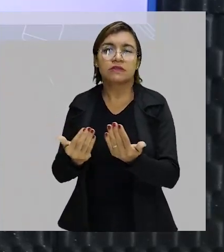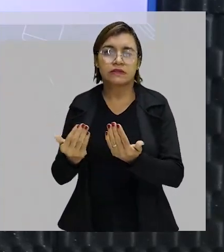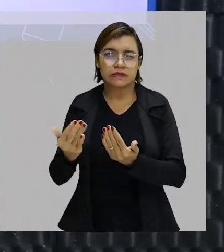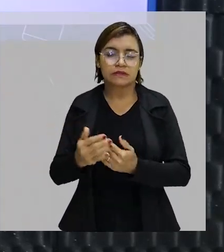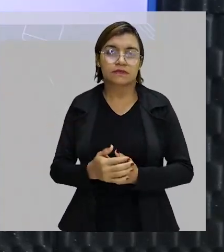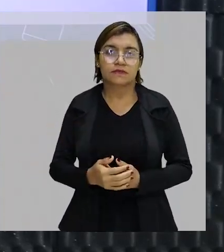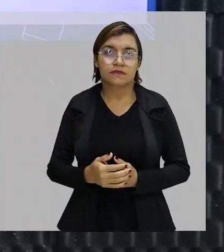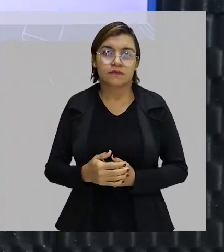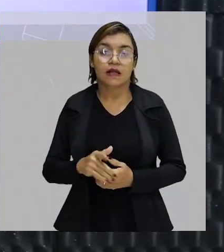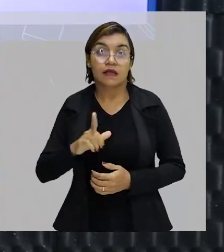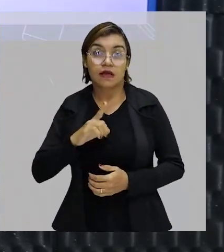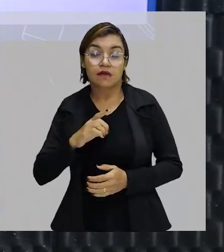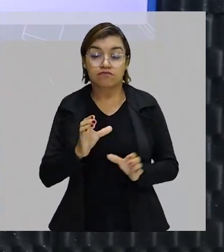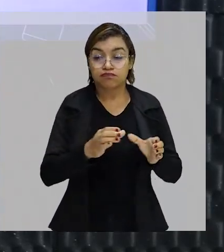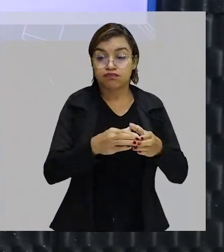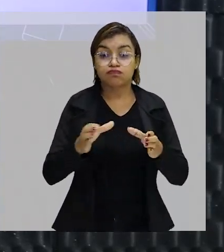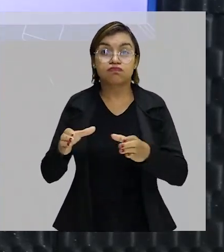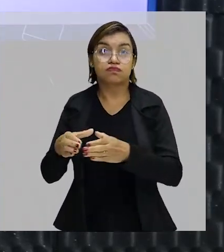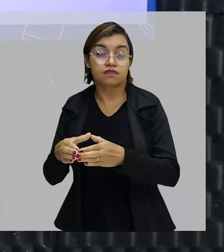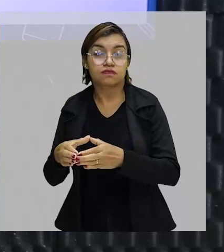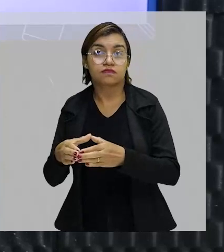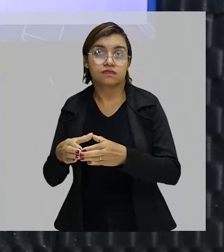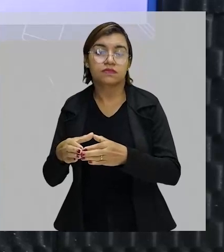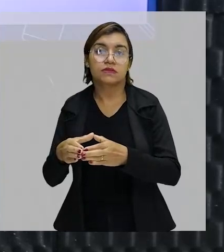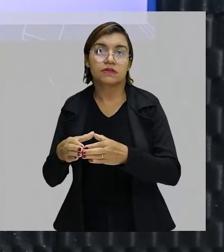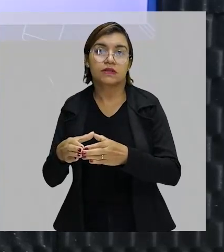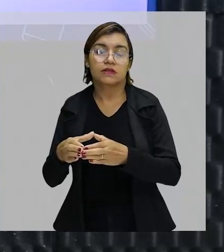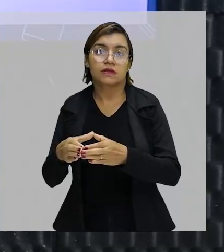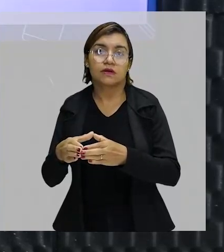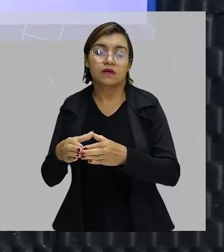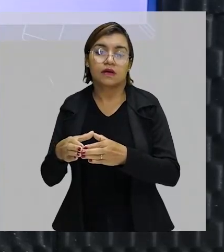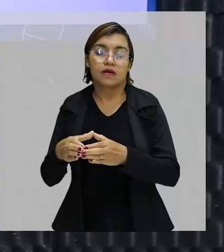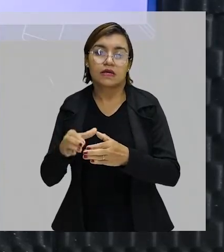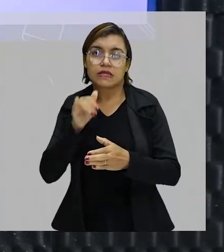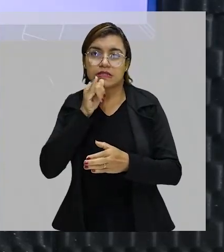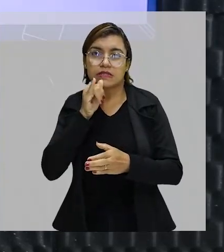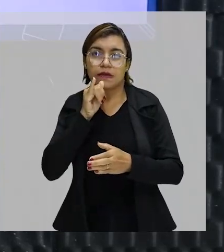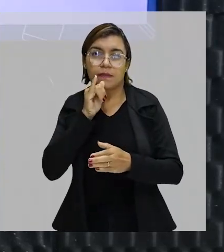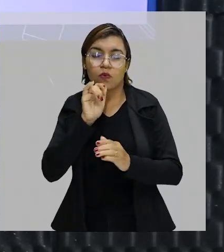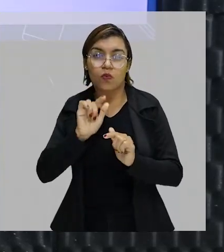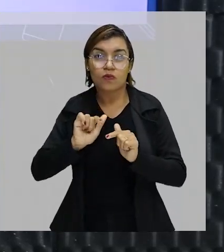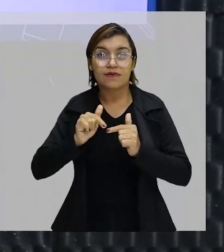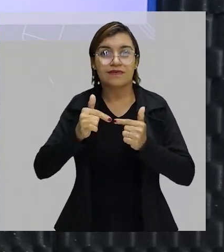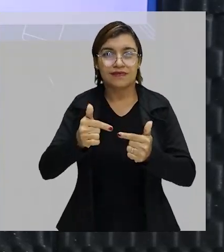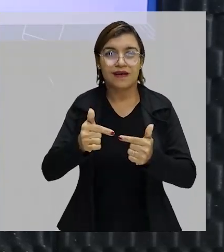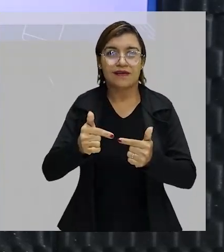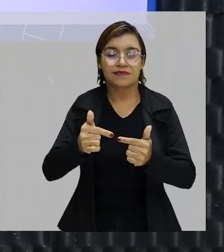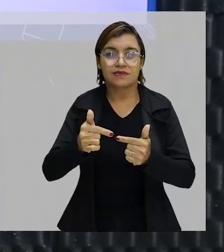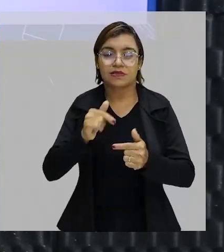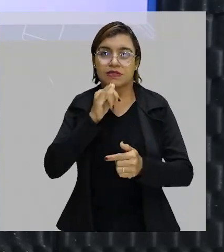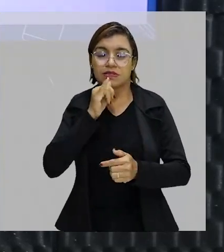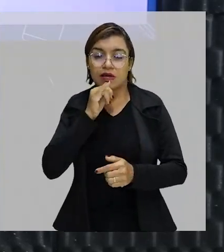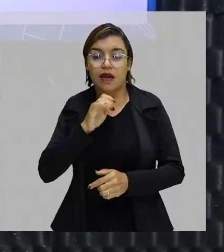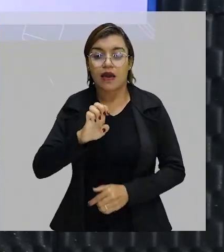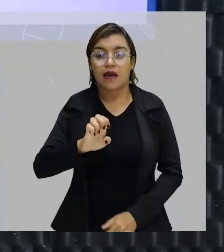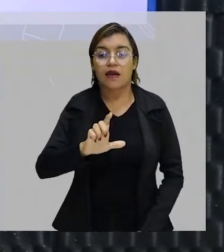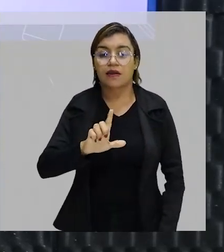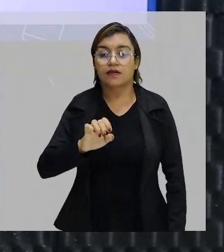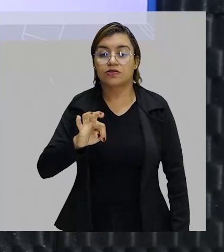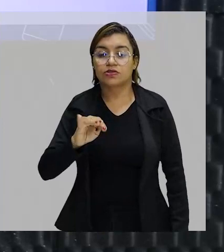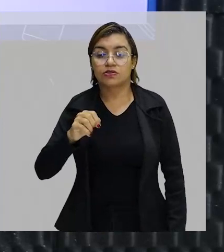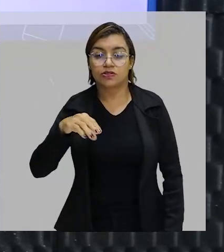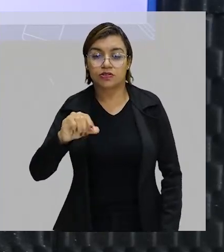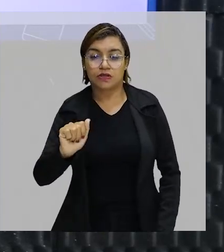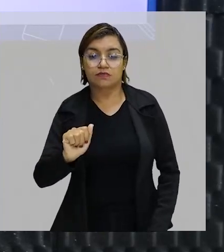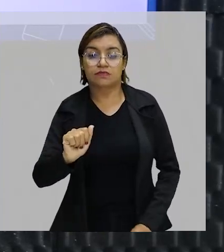social, aquele que não é o que sofre, mas é o que faz, né? O que age. Também chamado de elitista, porque o